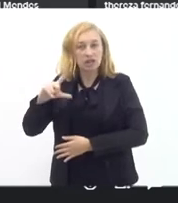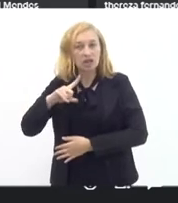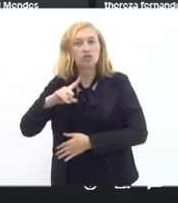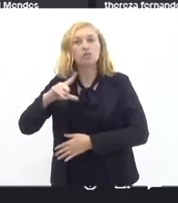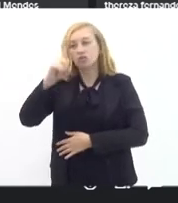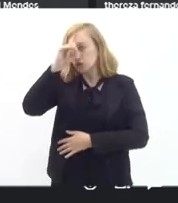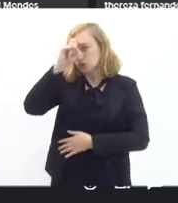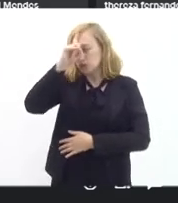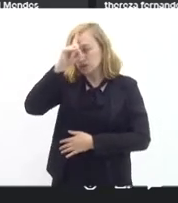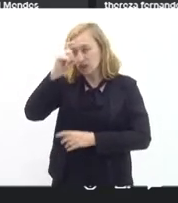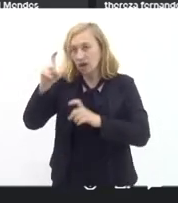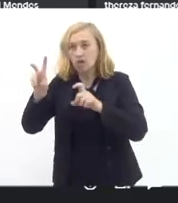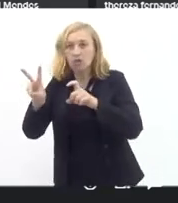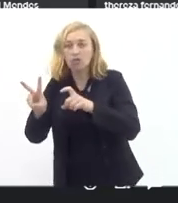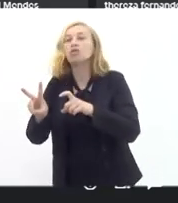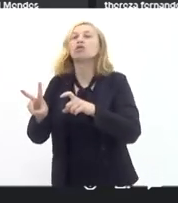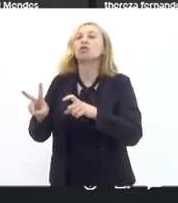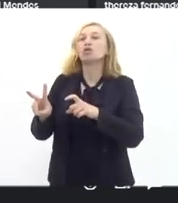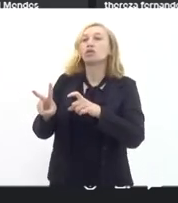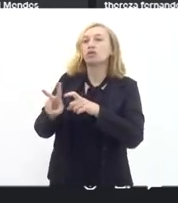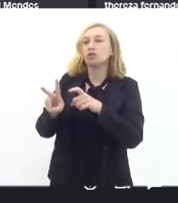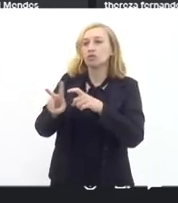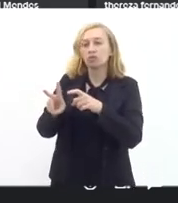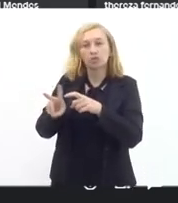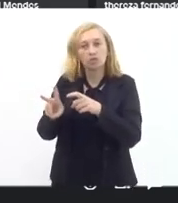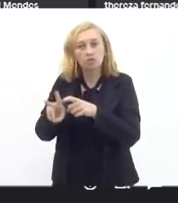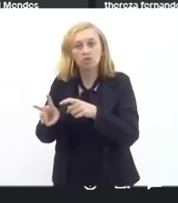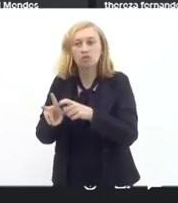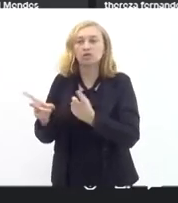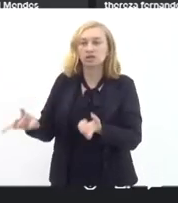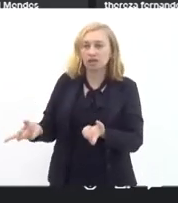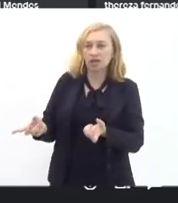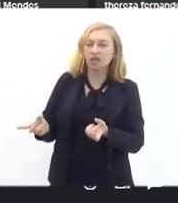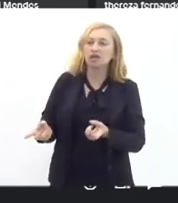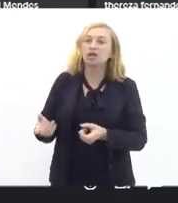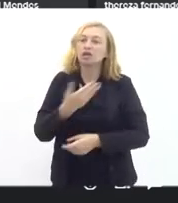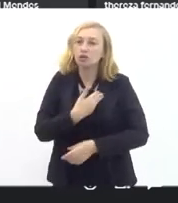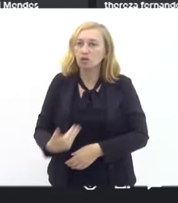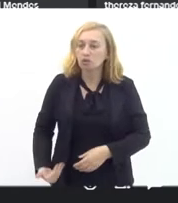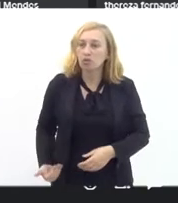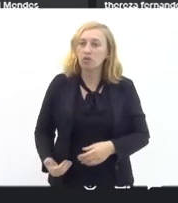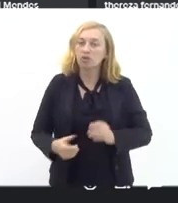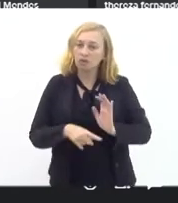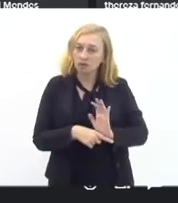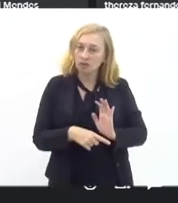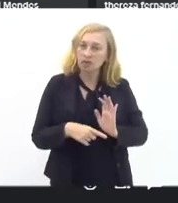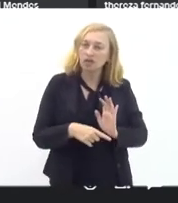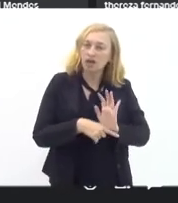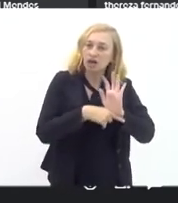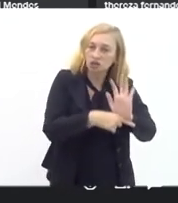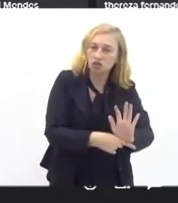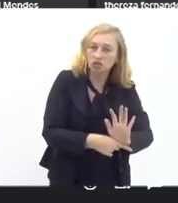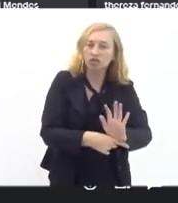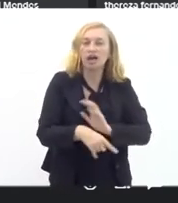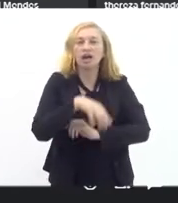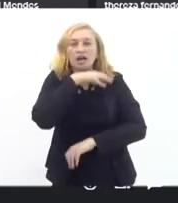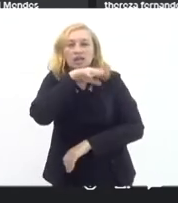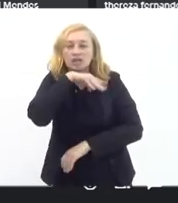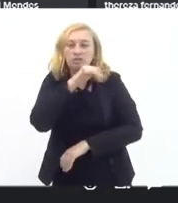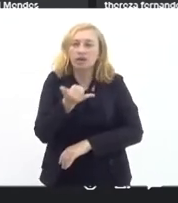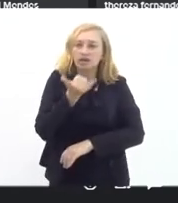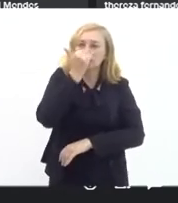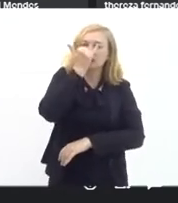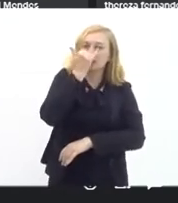público, seja gratuito para os casos de atropelamento e para os casos de resgate de animais com poder de polícia, e a gente ainda não